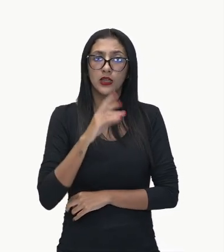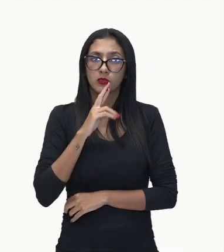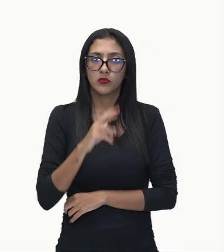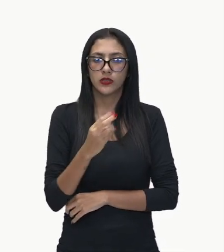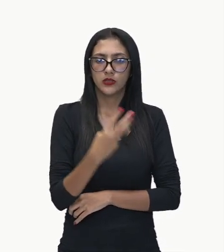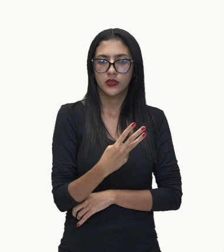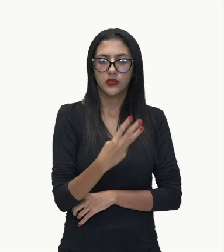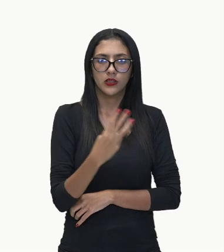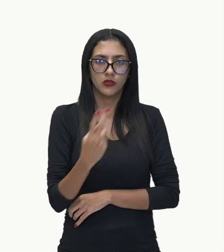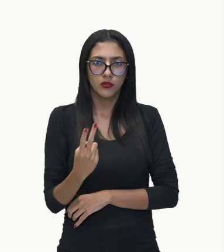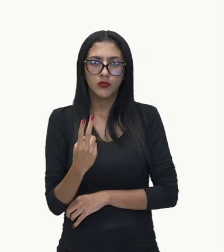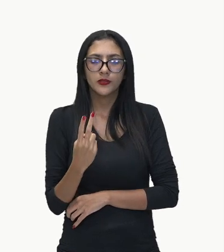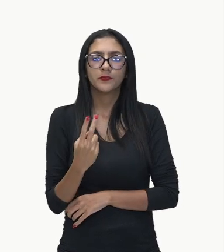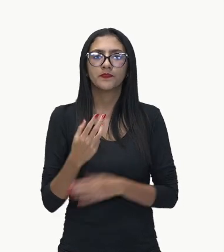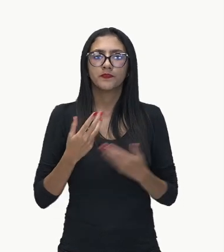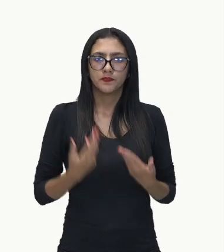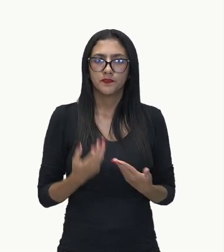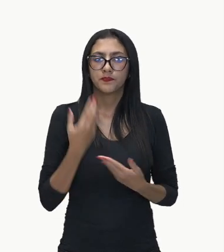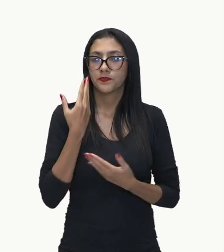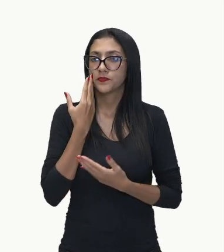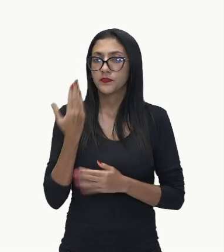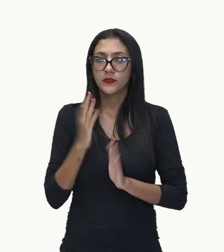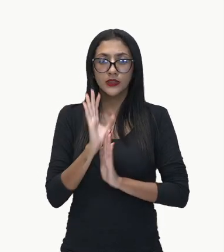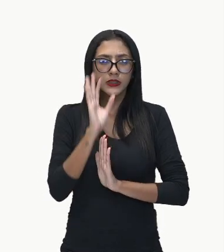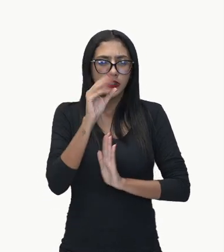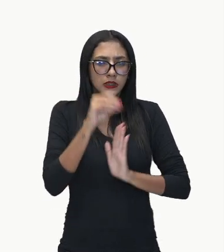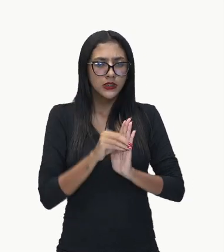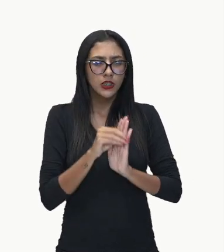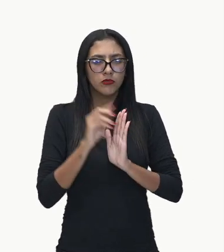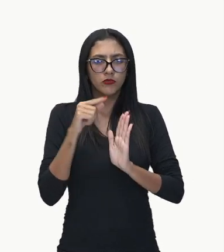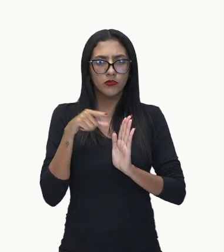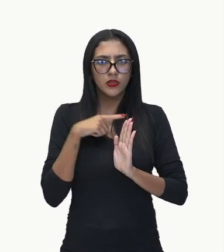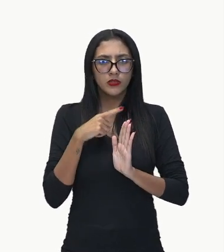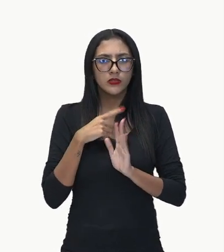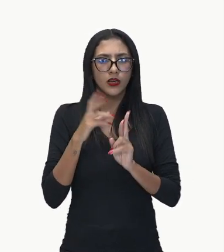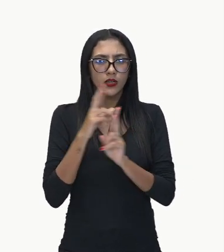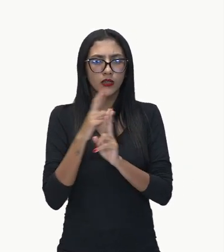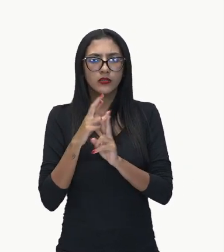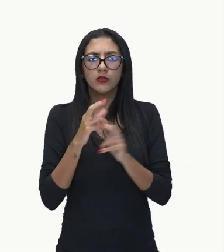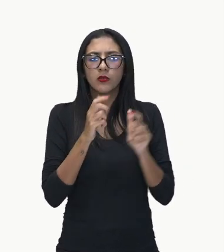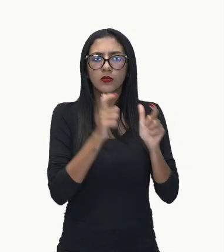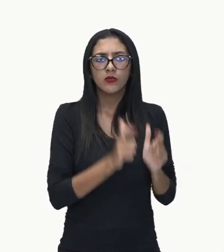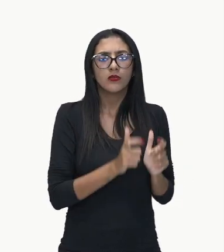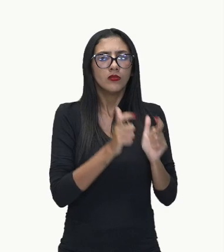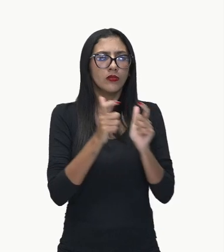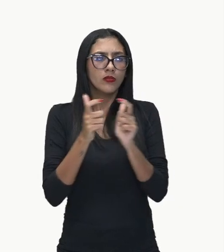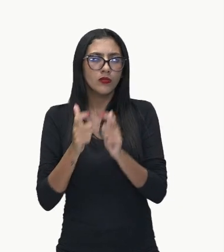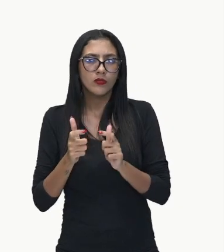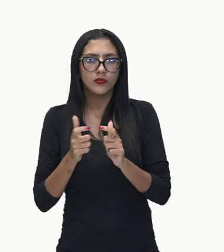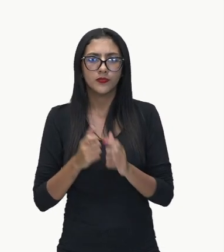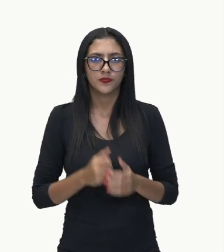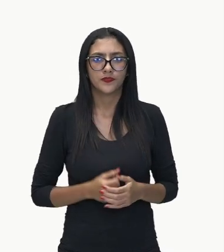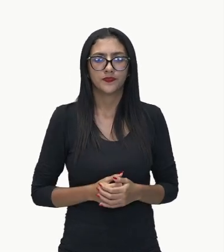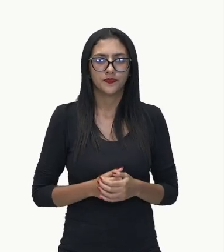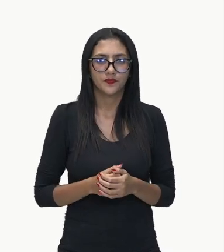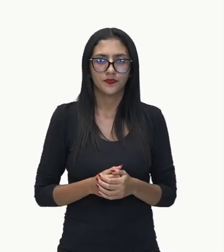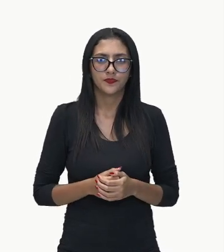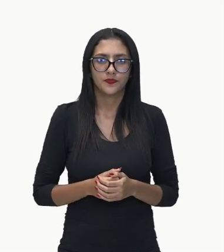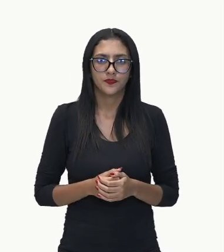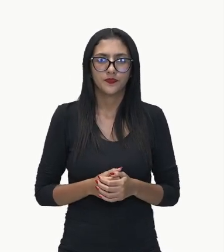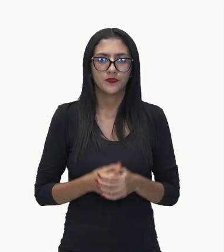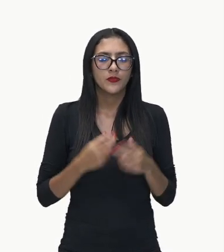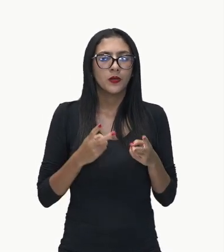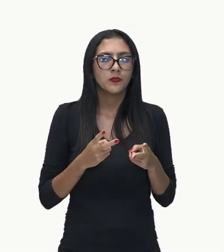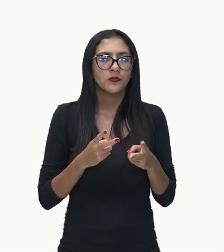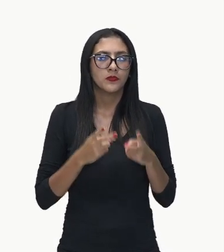Então, dentro dessa classificação aqui, onde é que ele pode se encaixar? Observem aqui